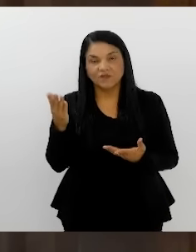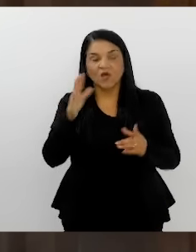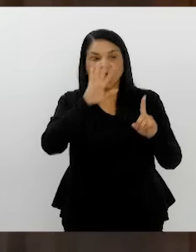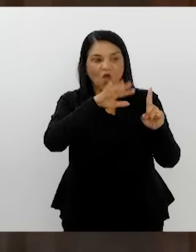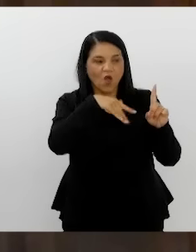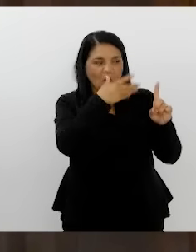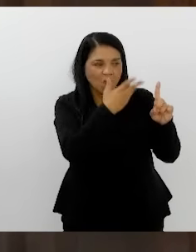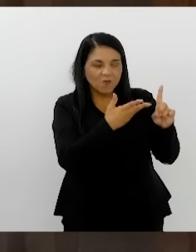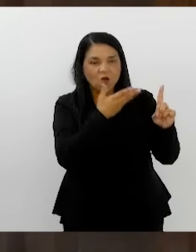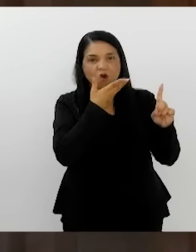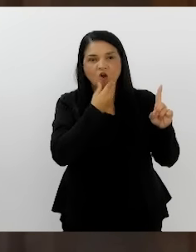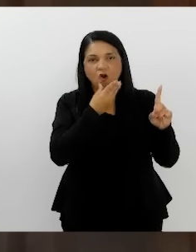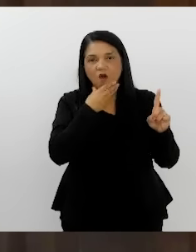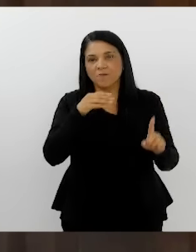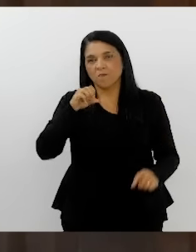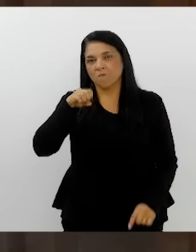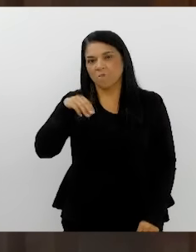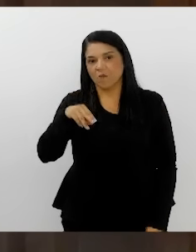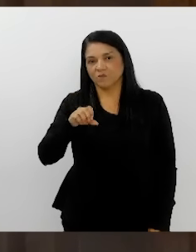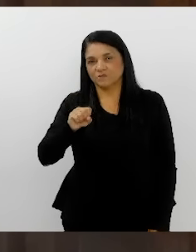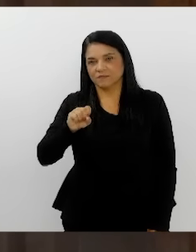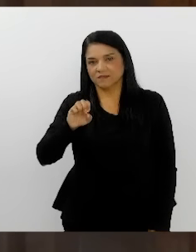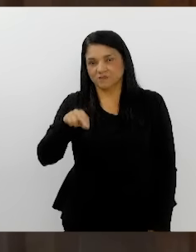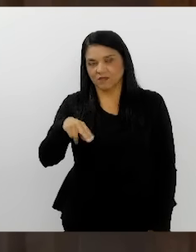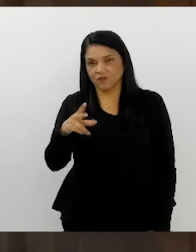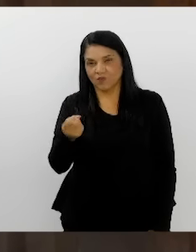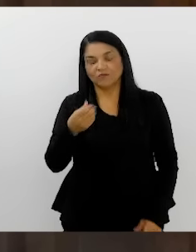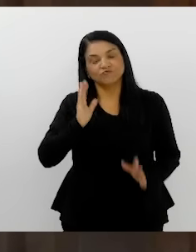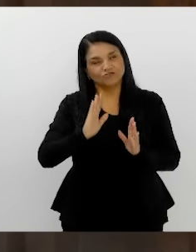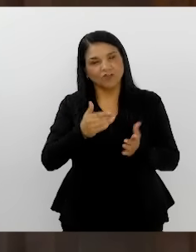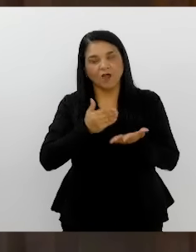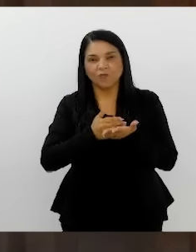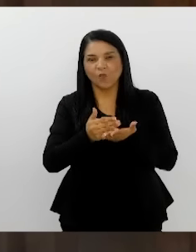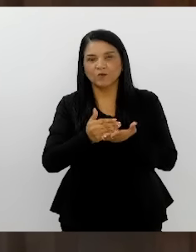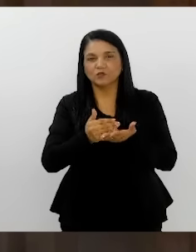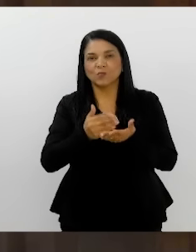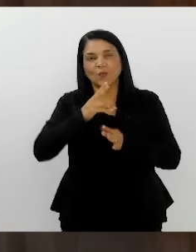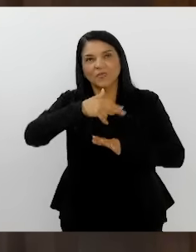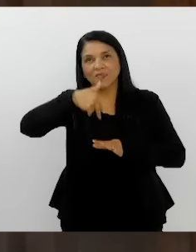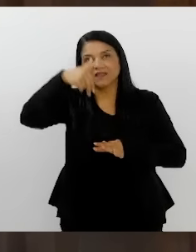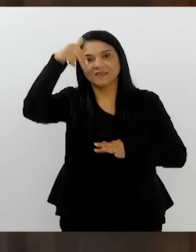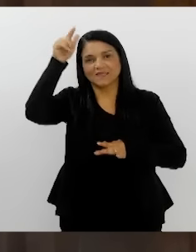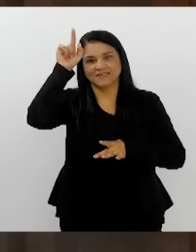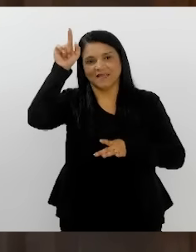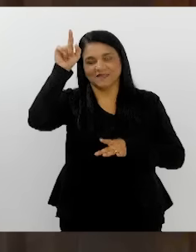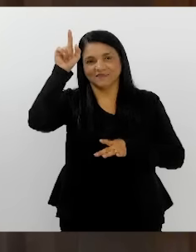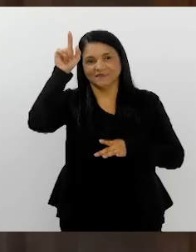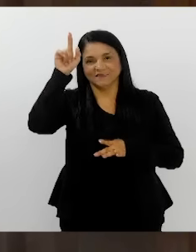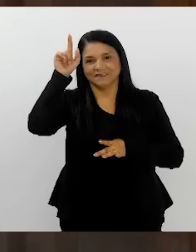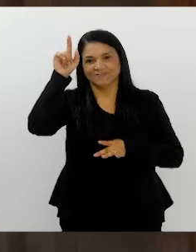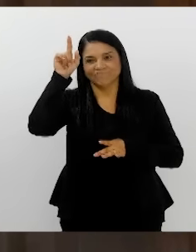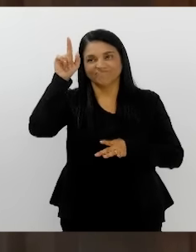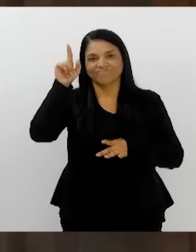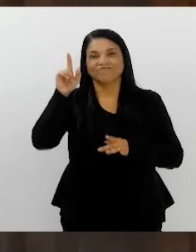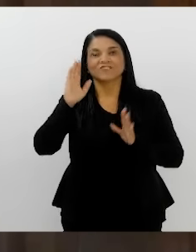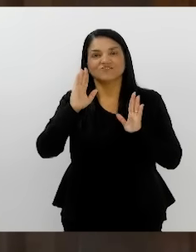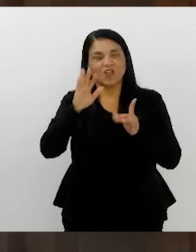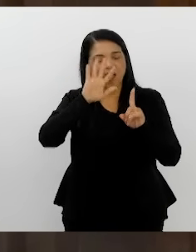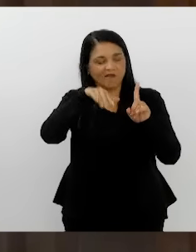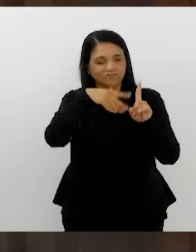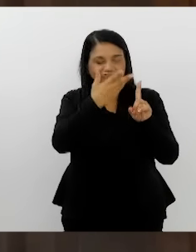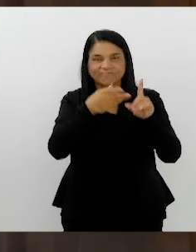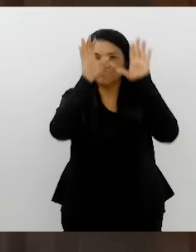homem como o Monsenhor João, já começaram na eternidade. Nos céus, essas homenagens já estão sendo prestadas.